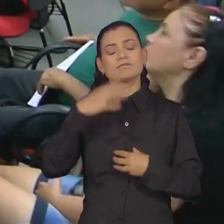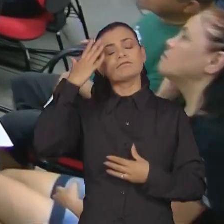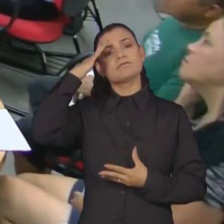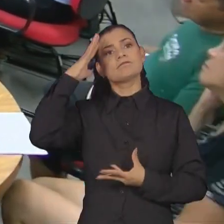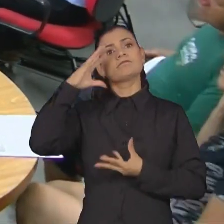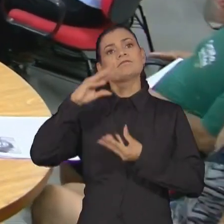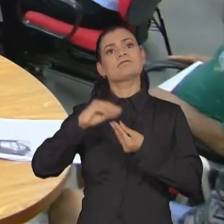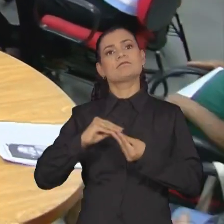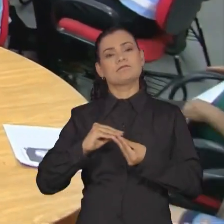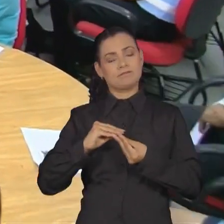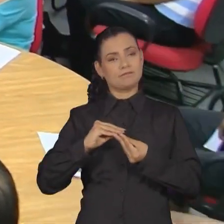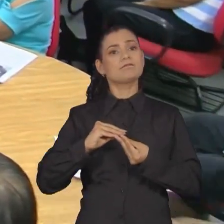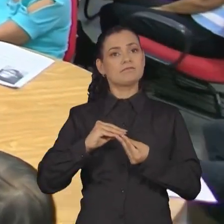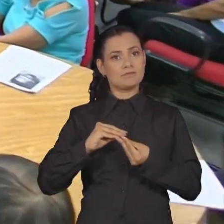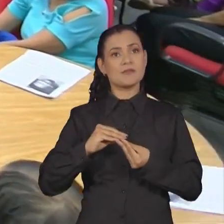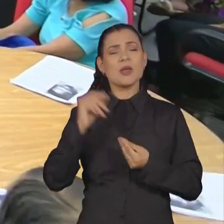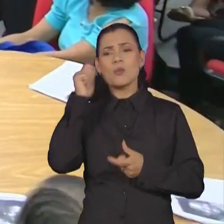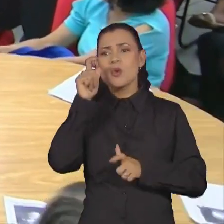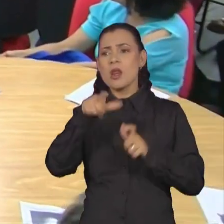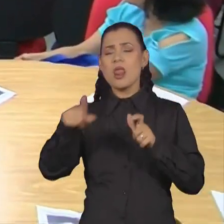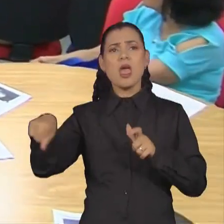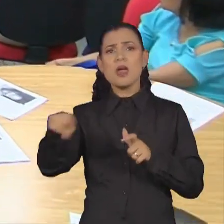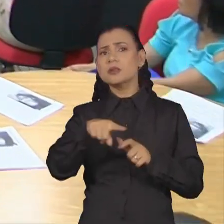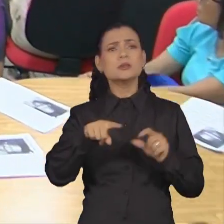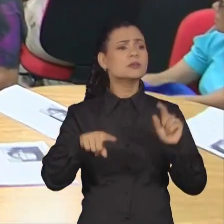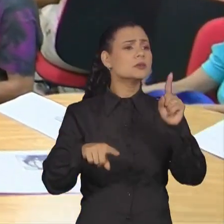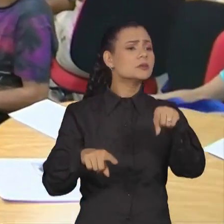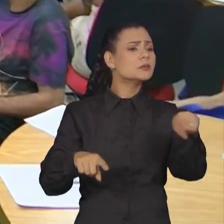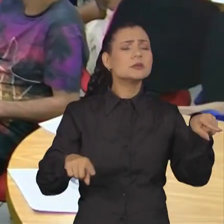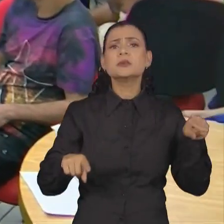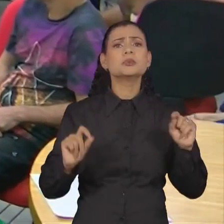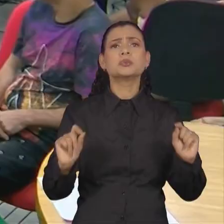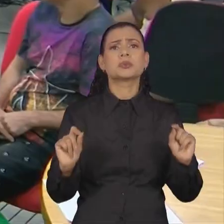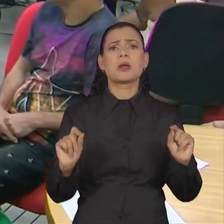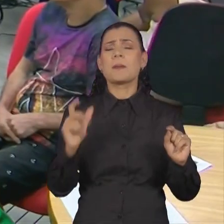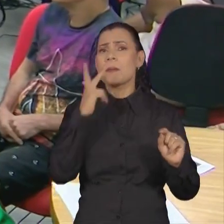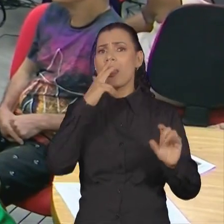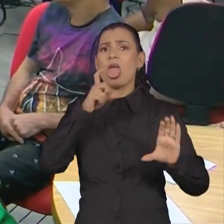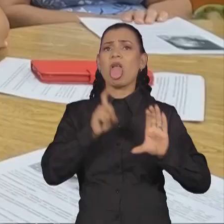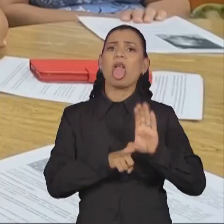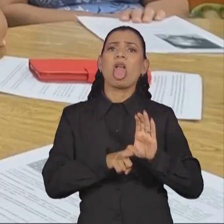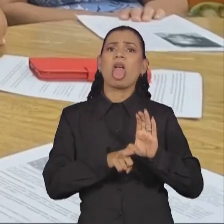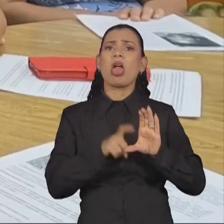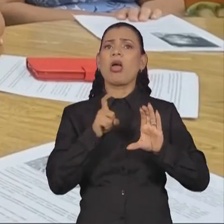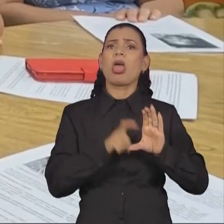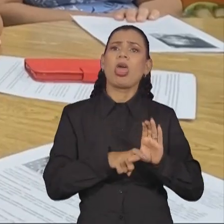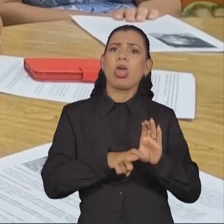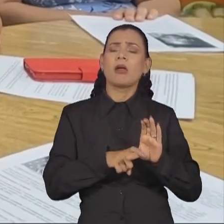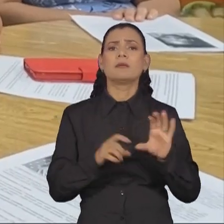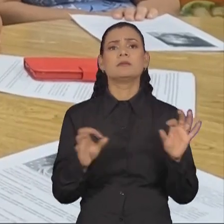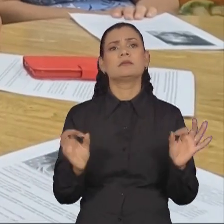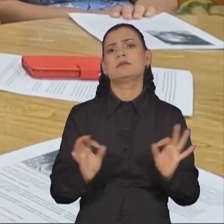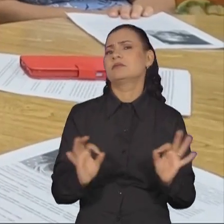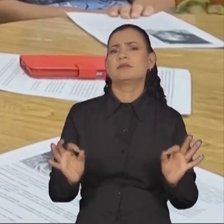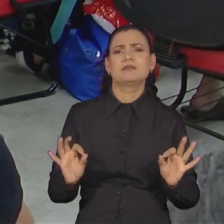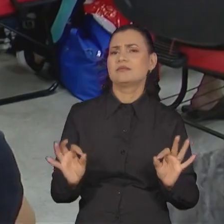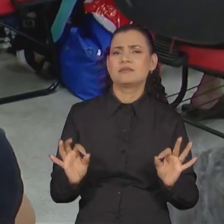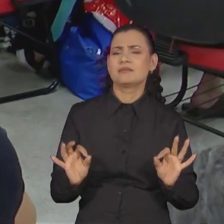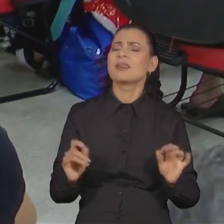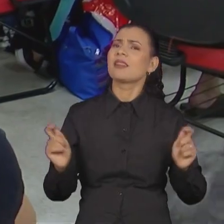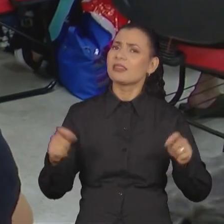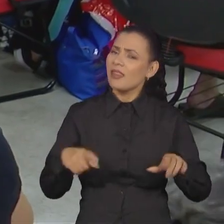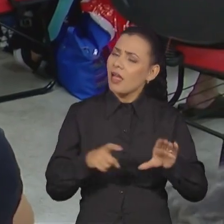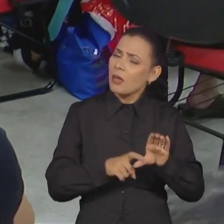de que elas não são necessariamente dependentes de alguém ou de alguma